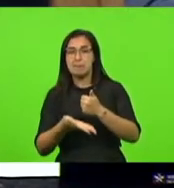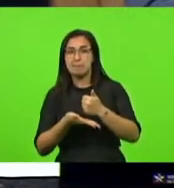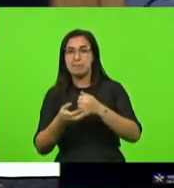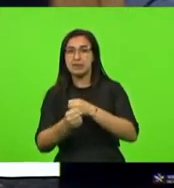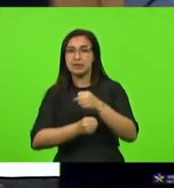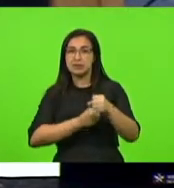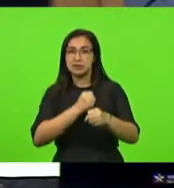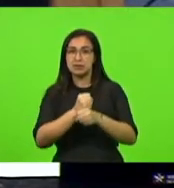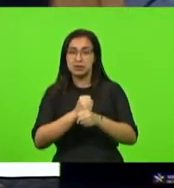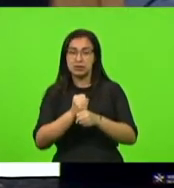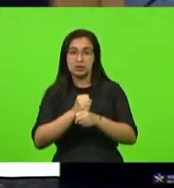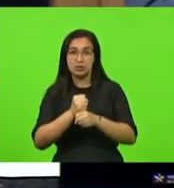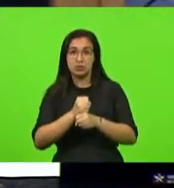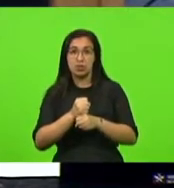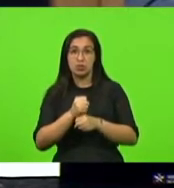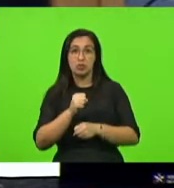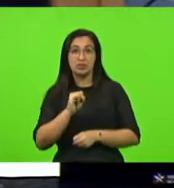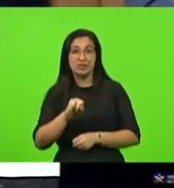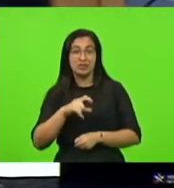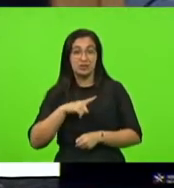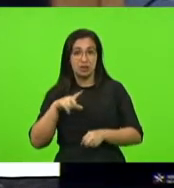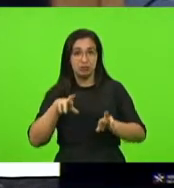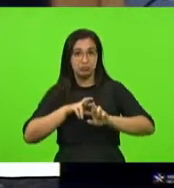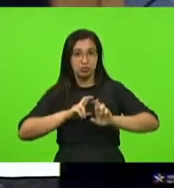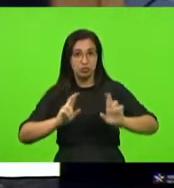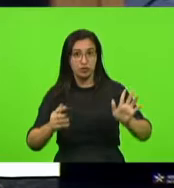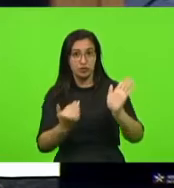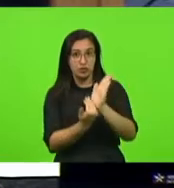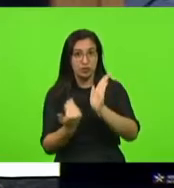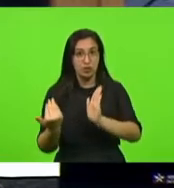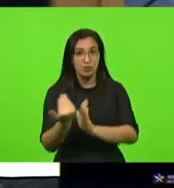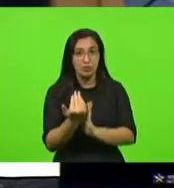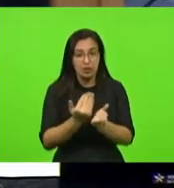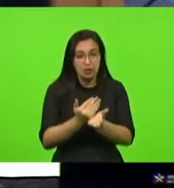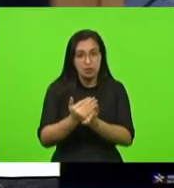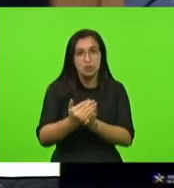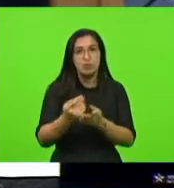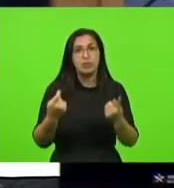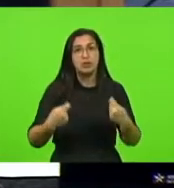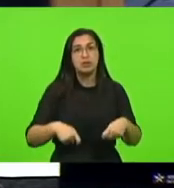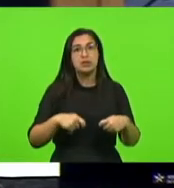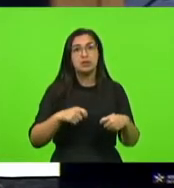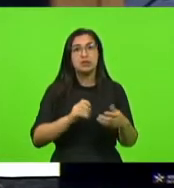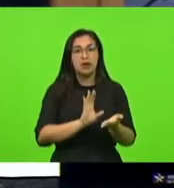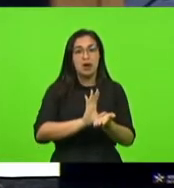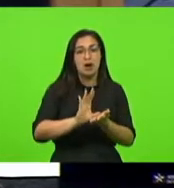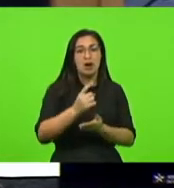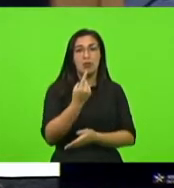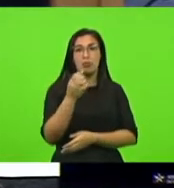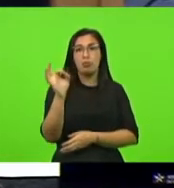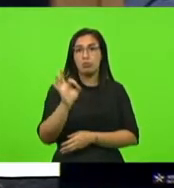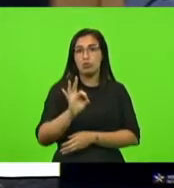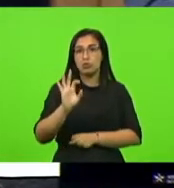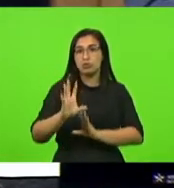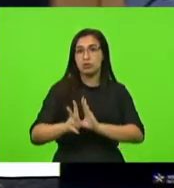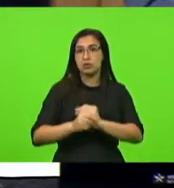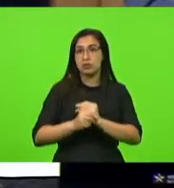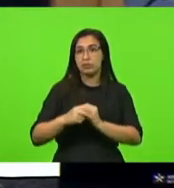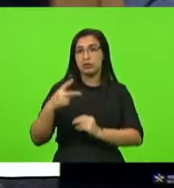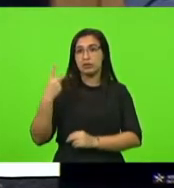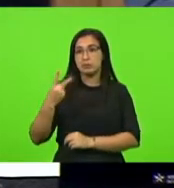anual, da diferença positiva deverá ser destinado 1% para atendimento das emendas